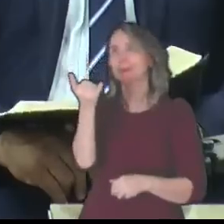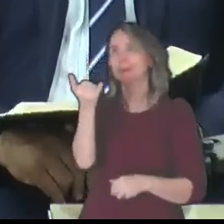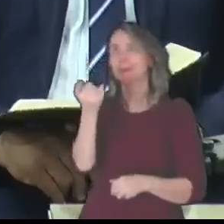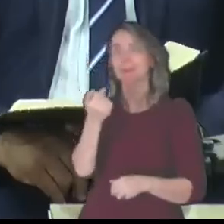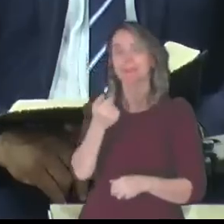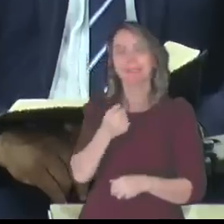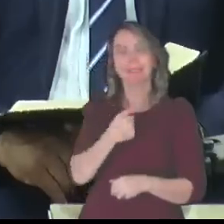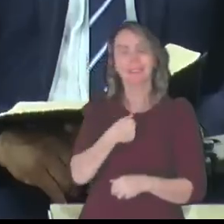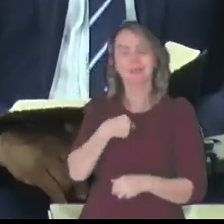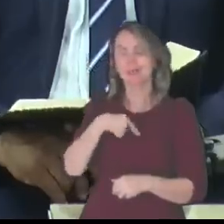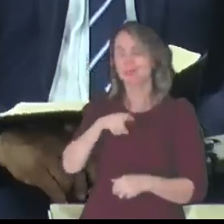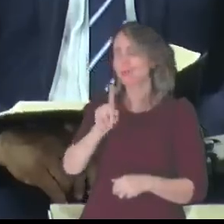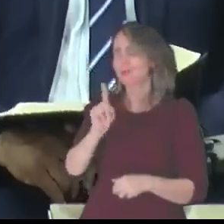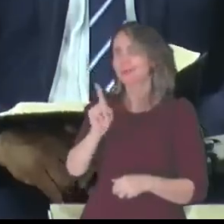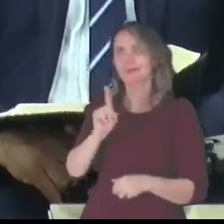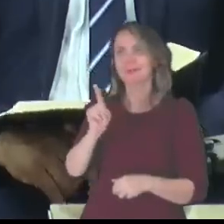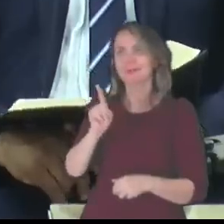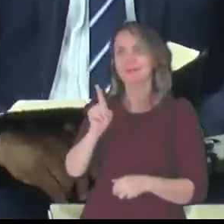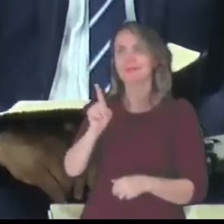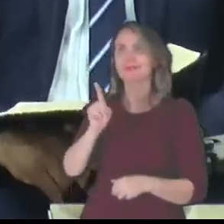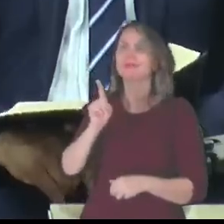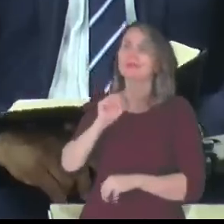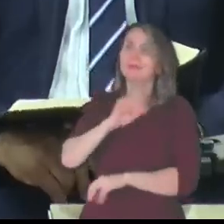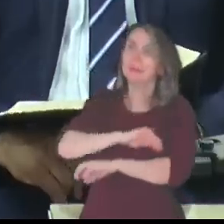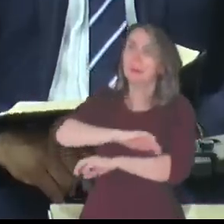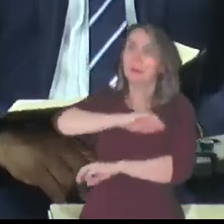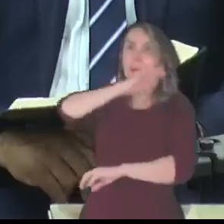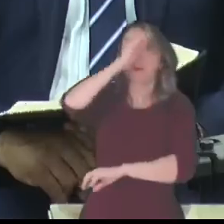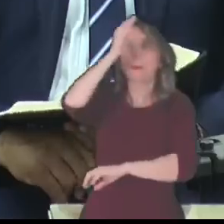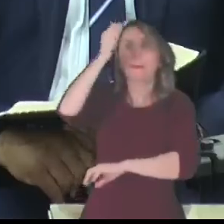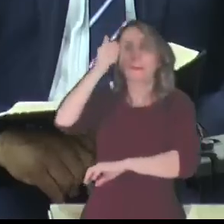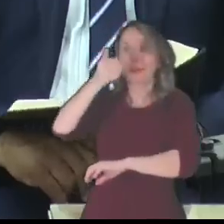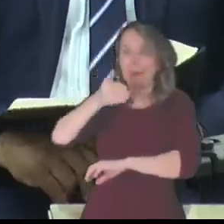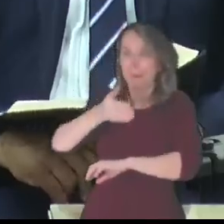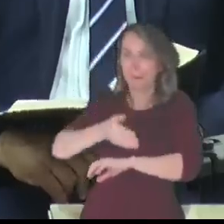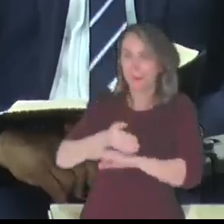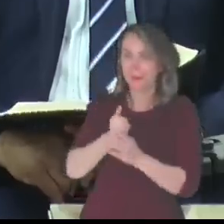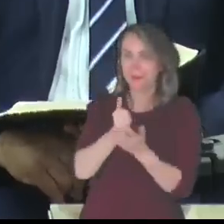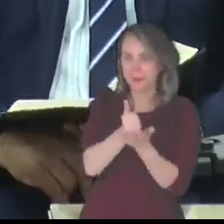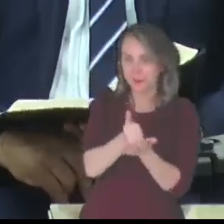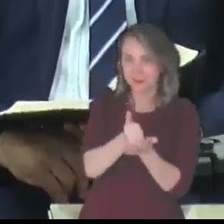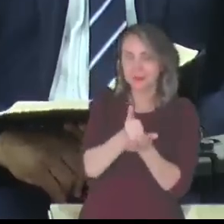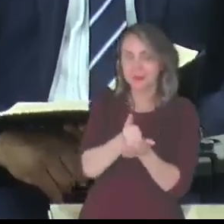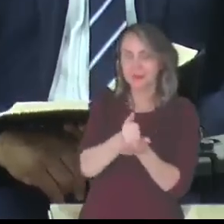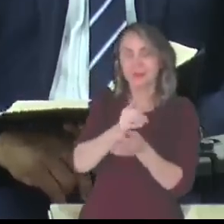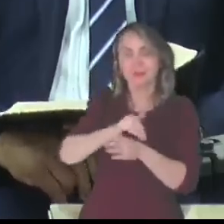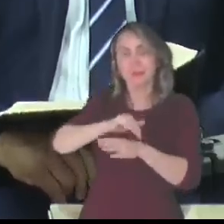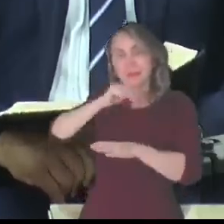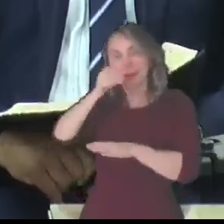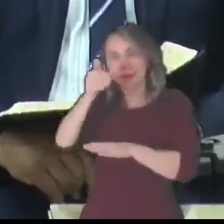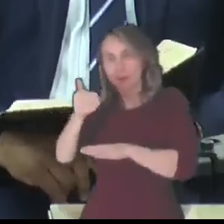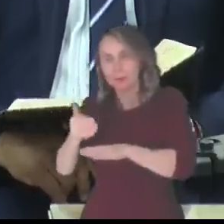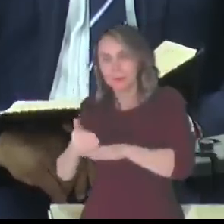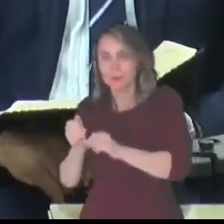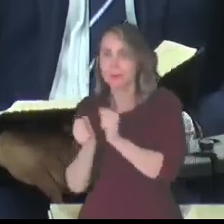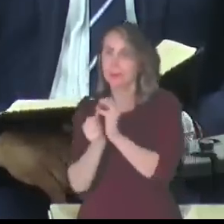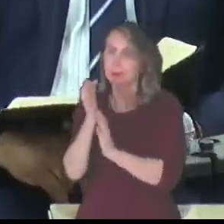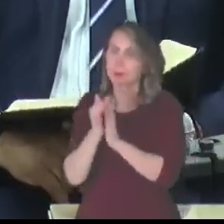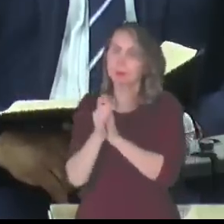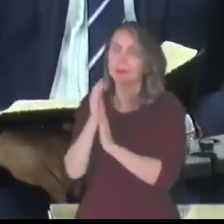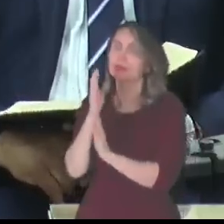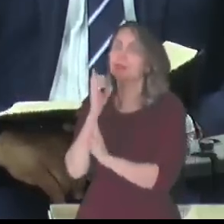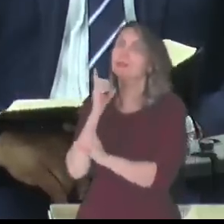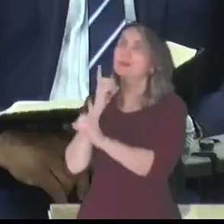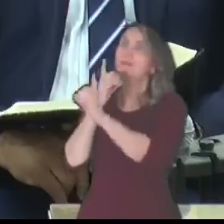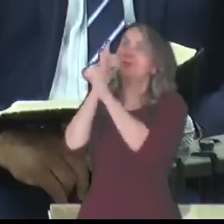eu não ter ido ao monte da mirra e ao roteiro do incenso para ter um encontro contigo